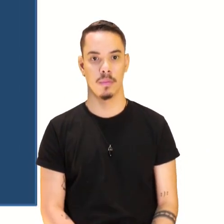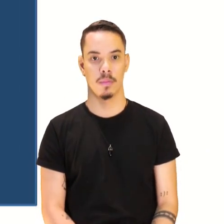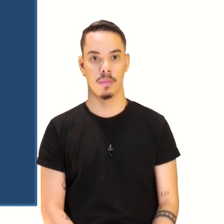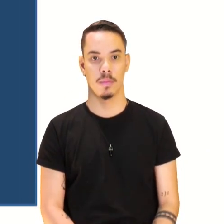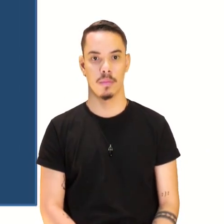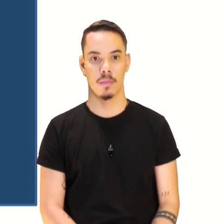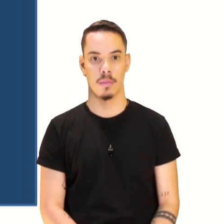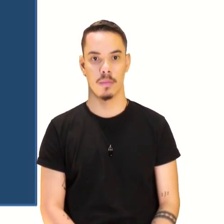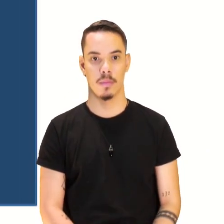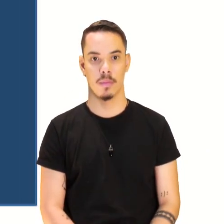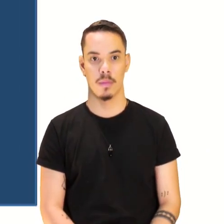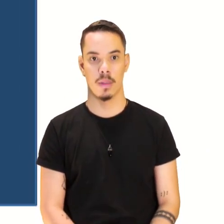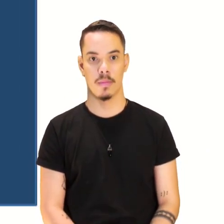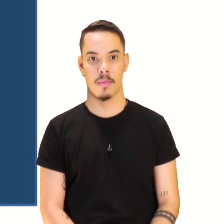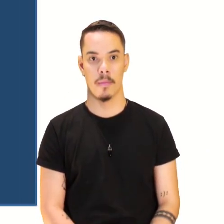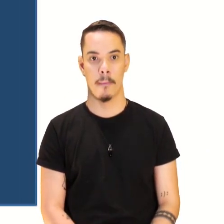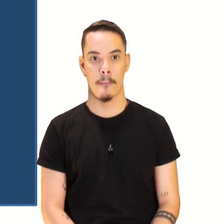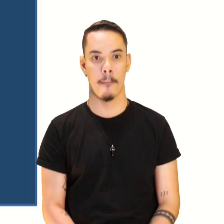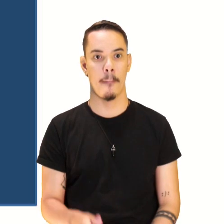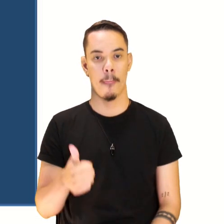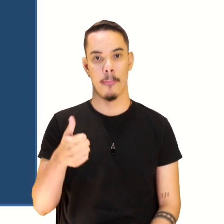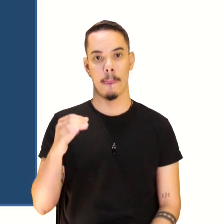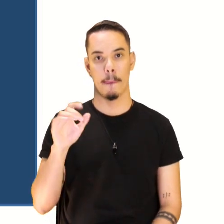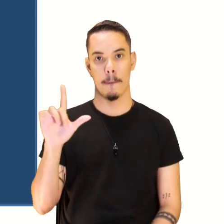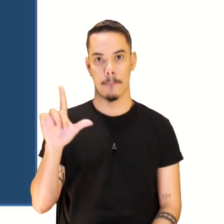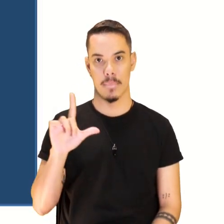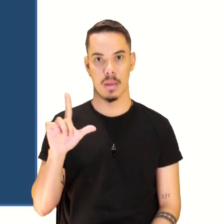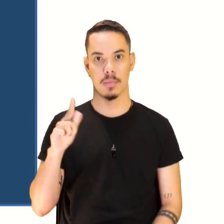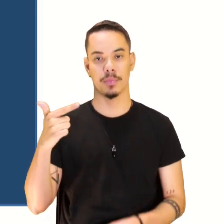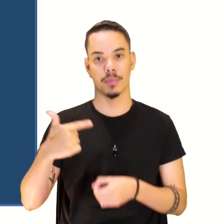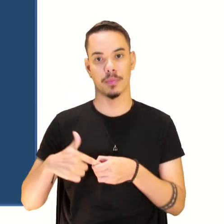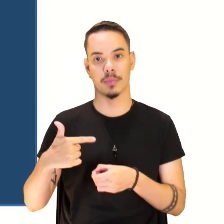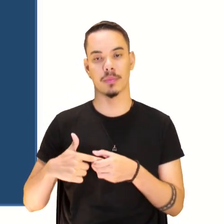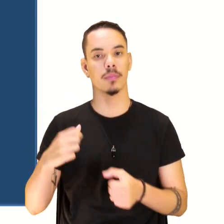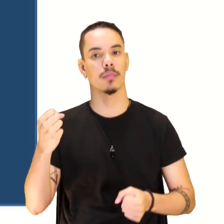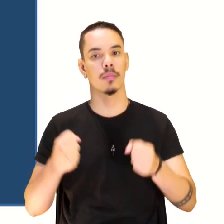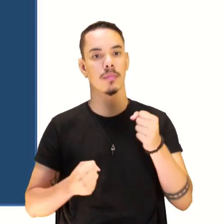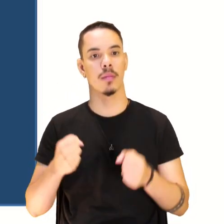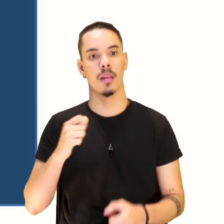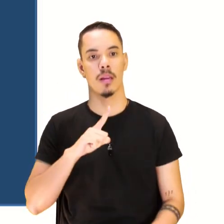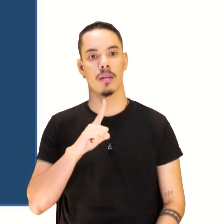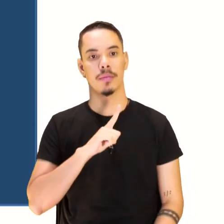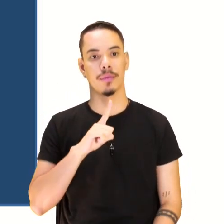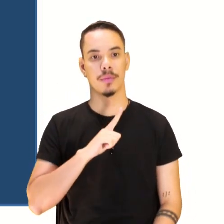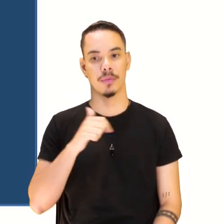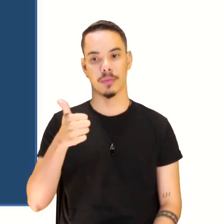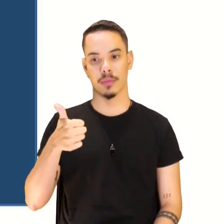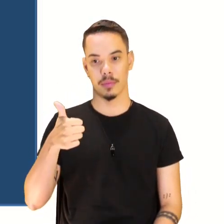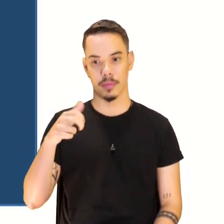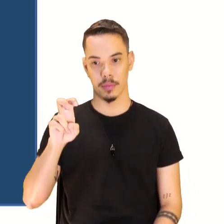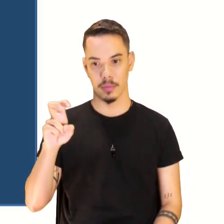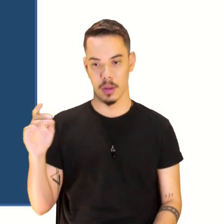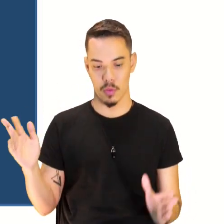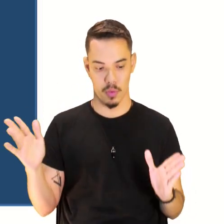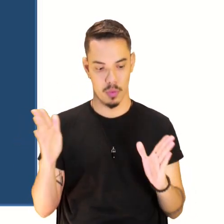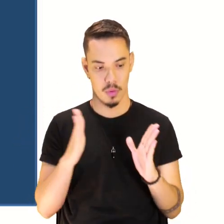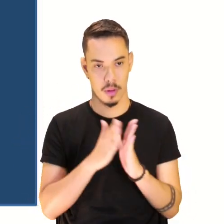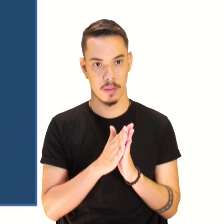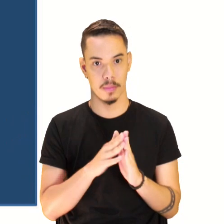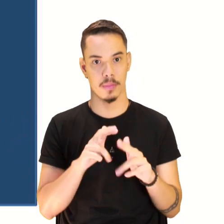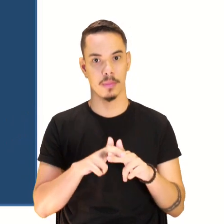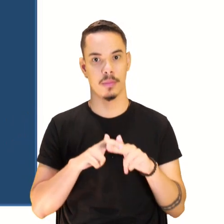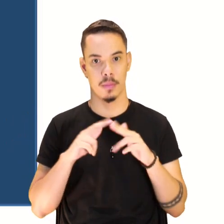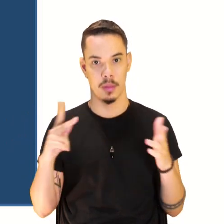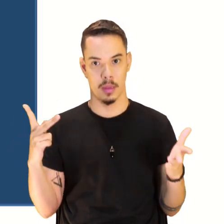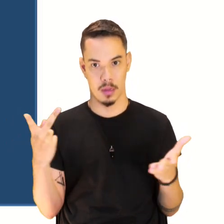ver com 10 litros de gasolina um carro percorre 15 km mantendo constante este